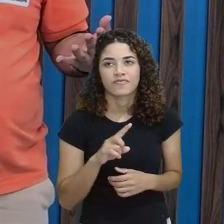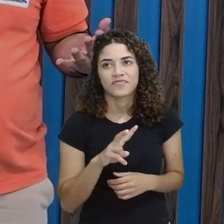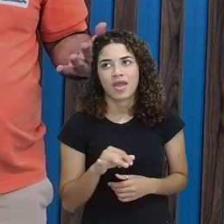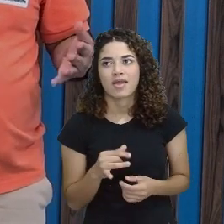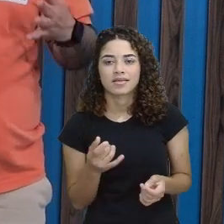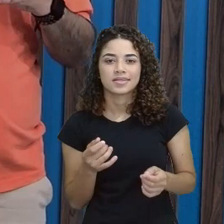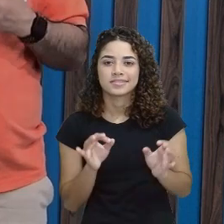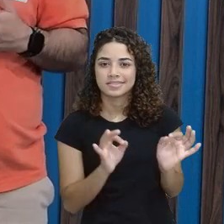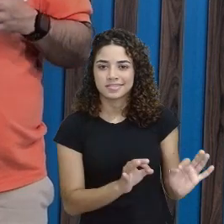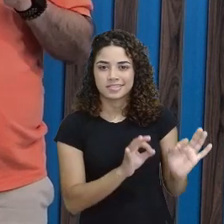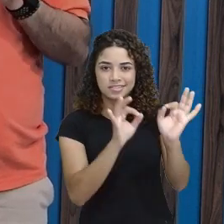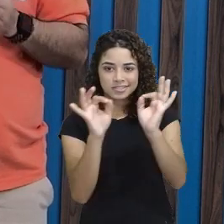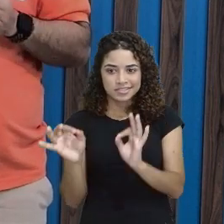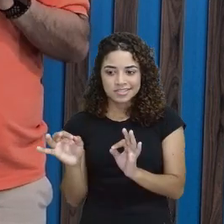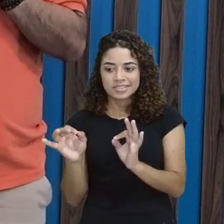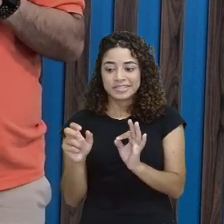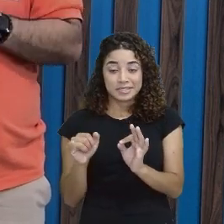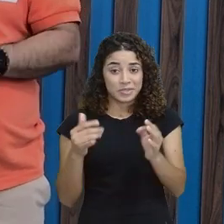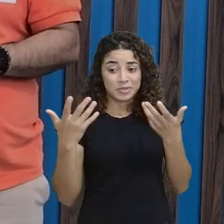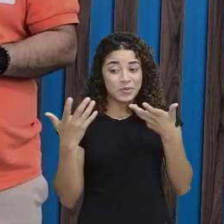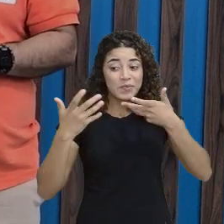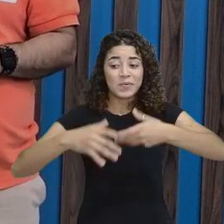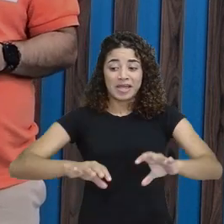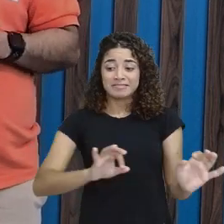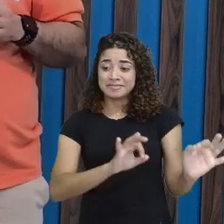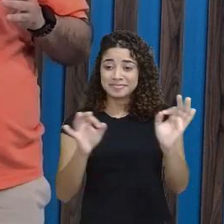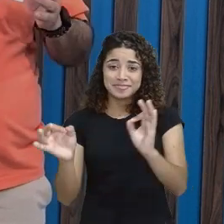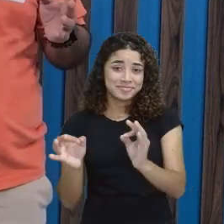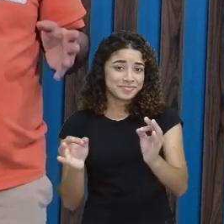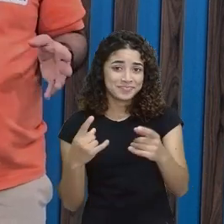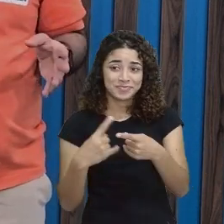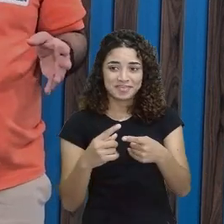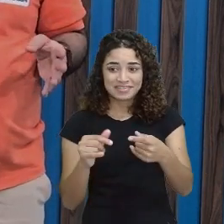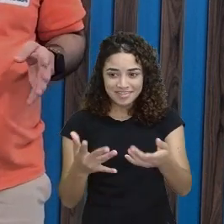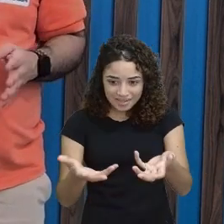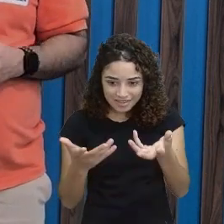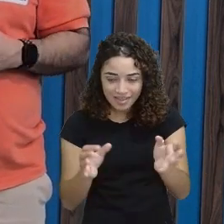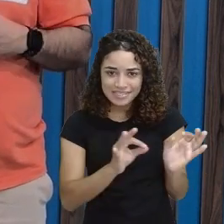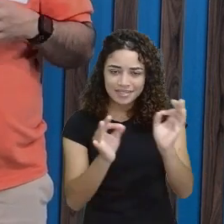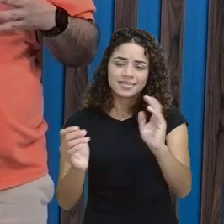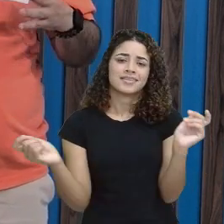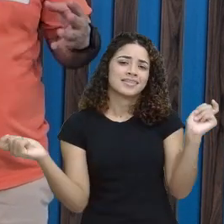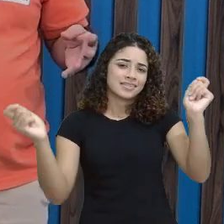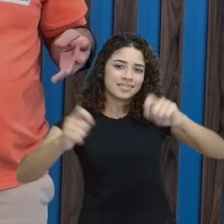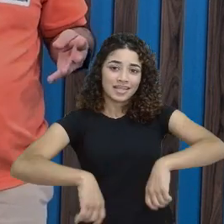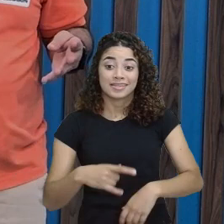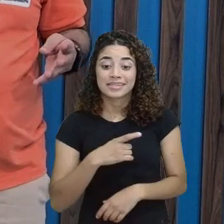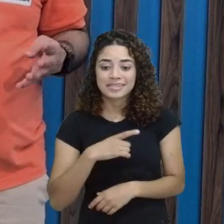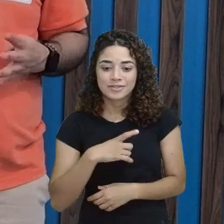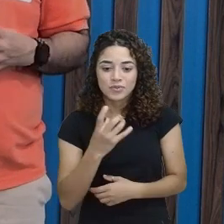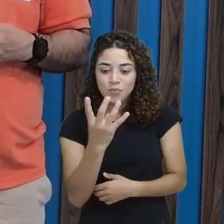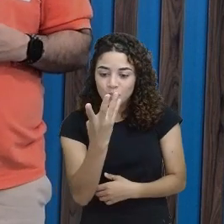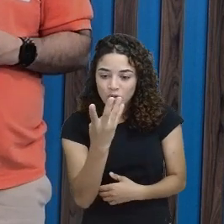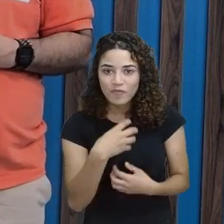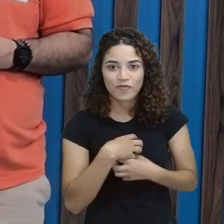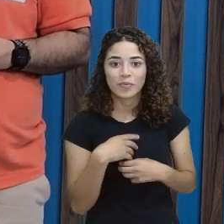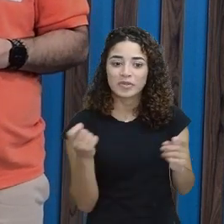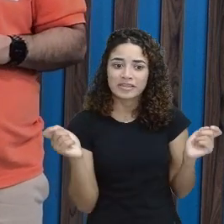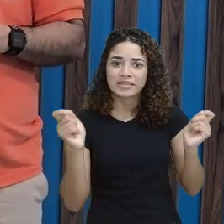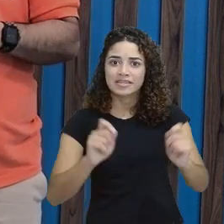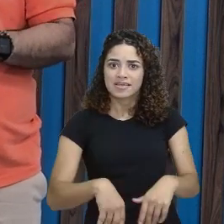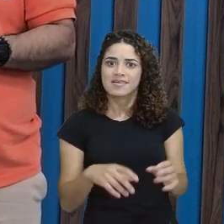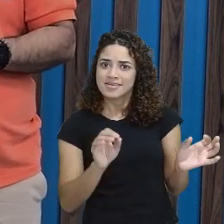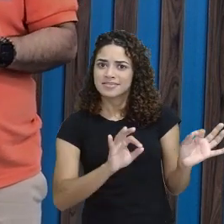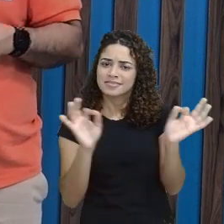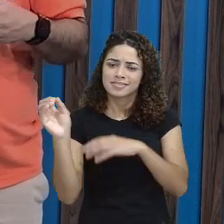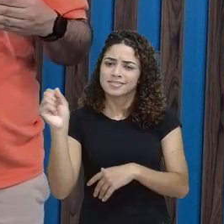nossas aulas quem não quer, certo? Você tem pelo menos 4 formas aí de assistir